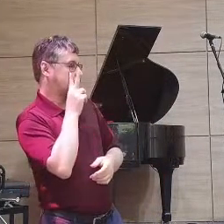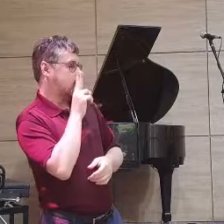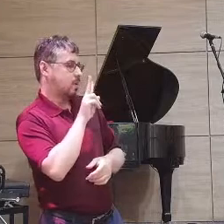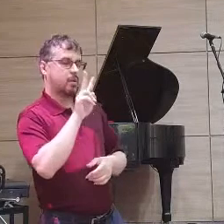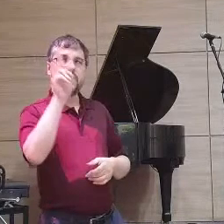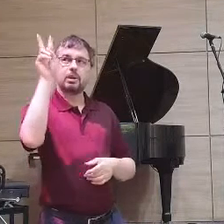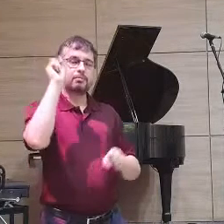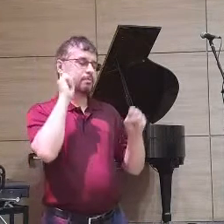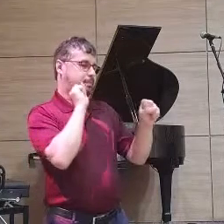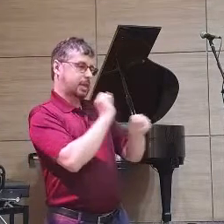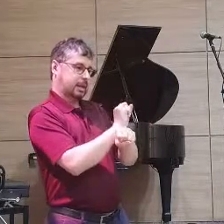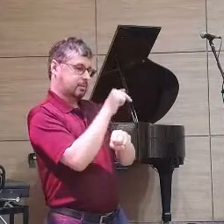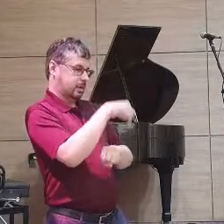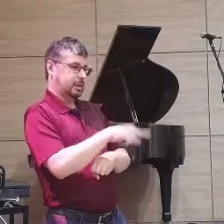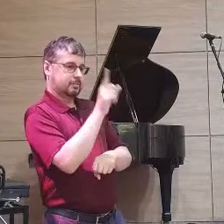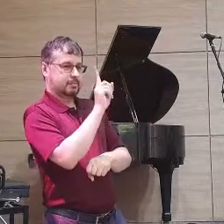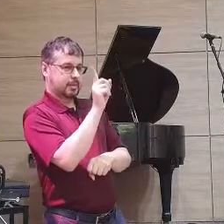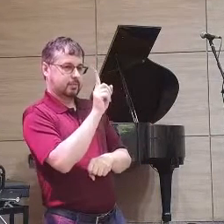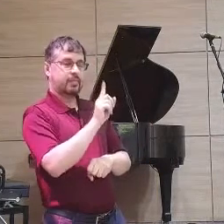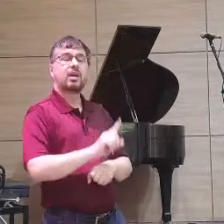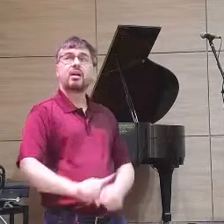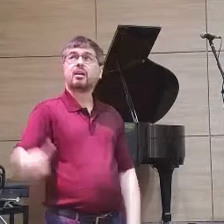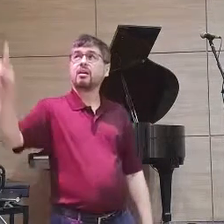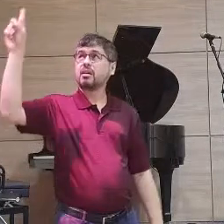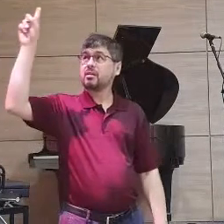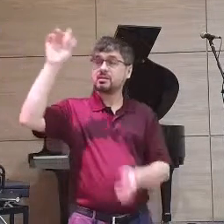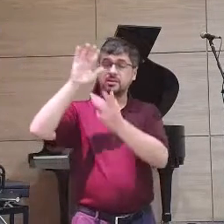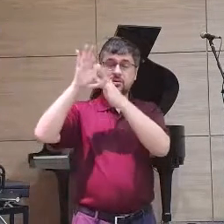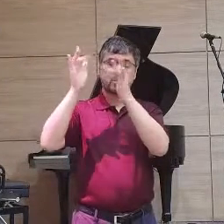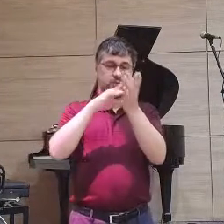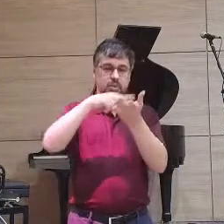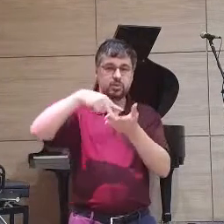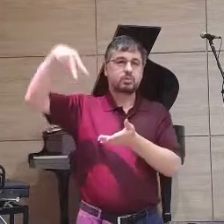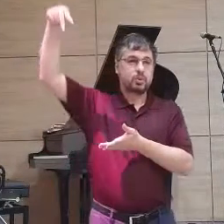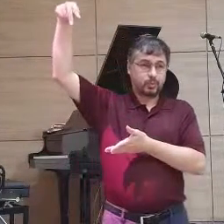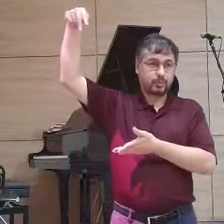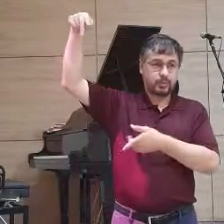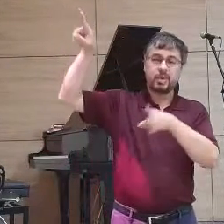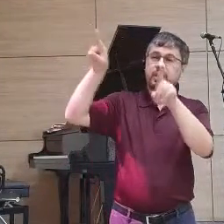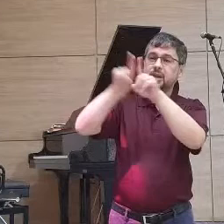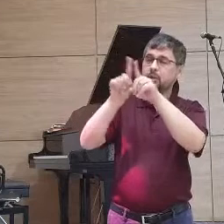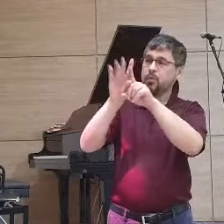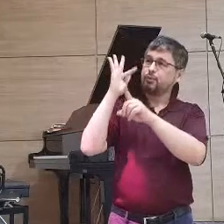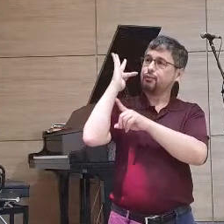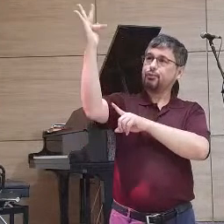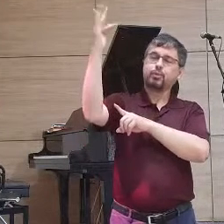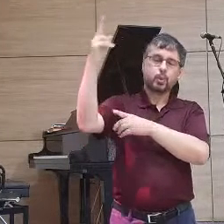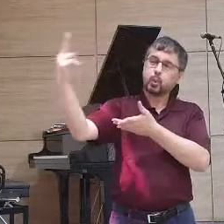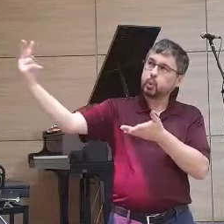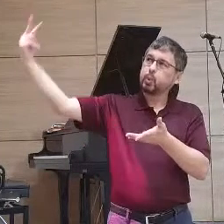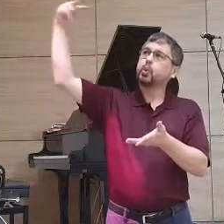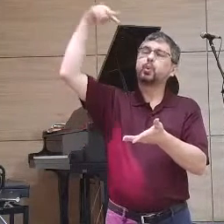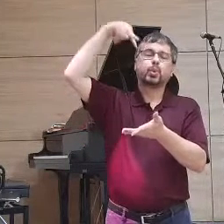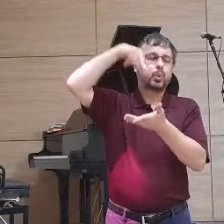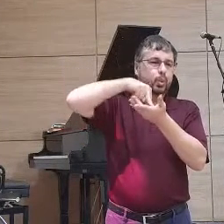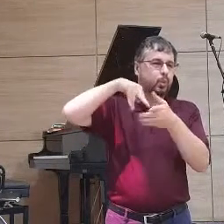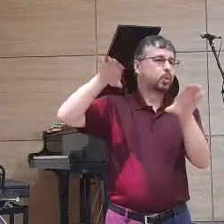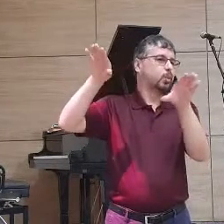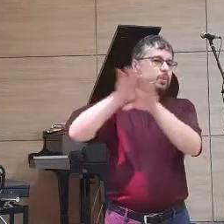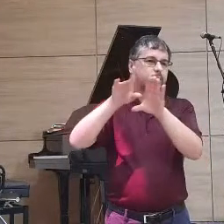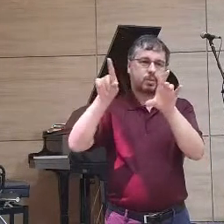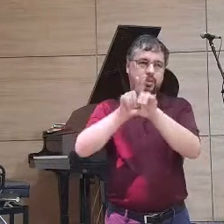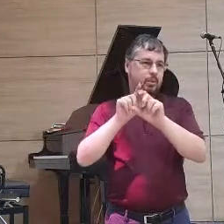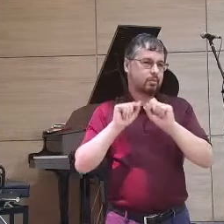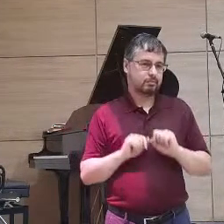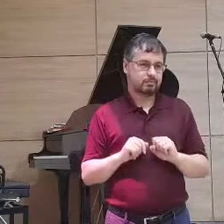aqui parado esse que subiu é o mesmo que descerá da mesma forma